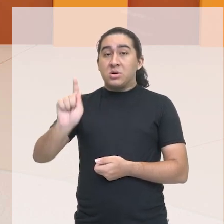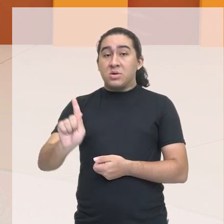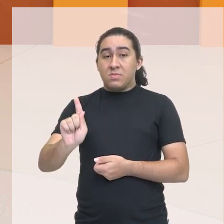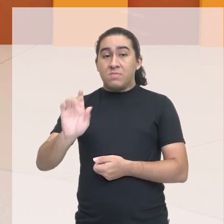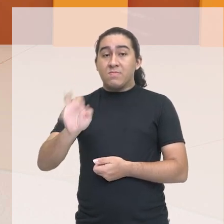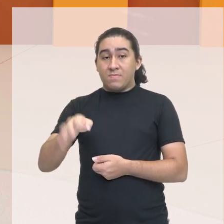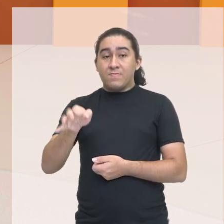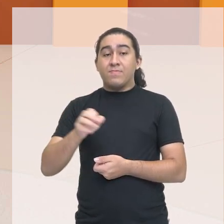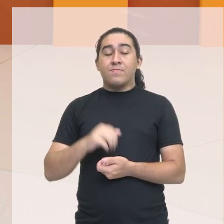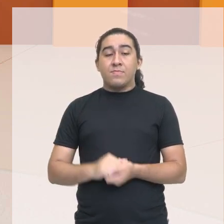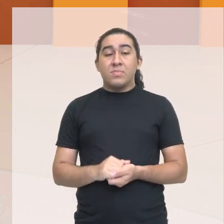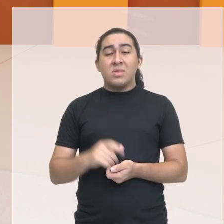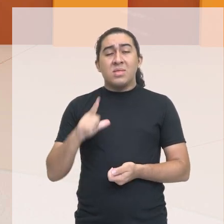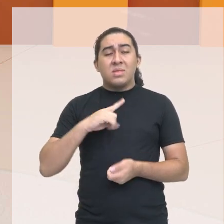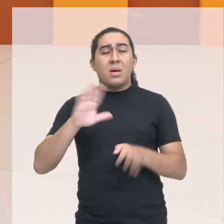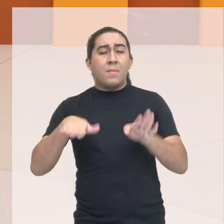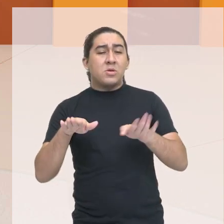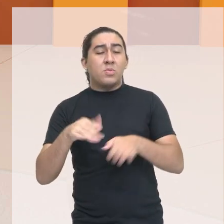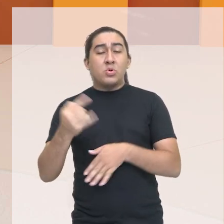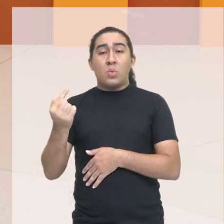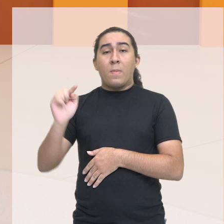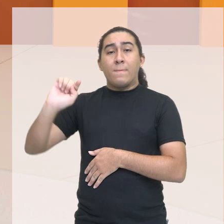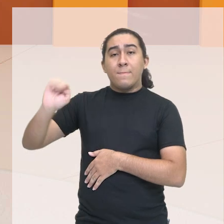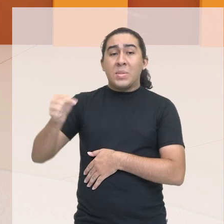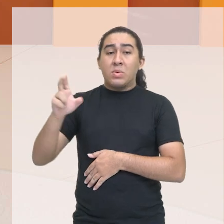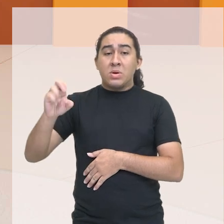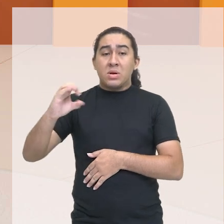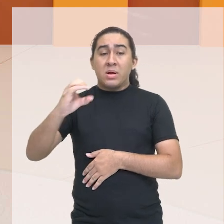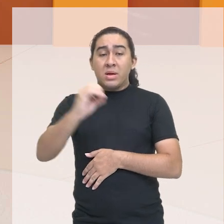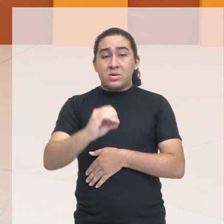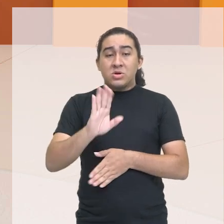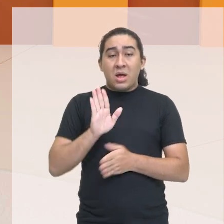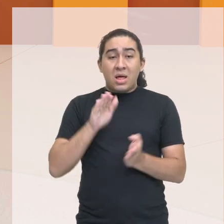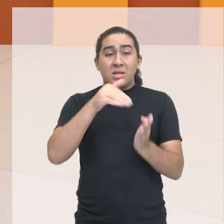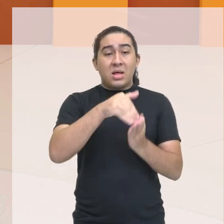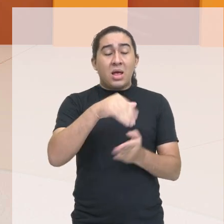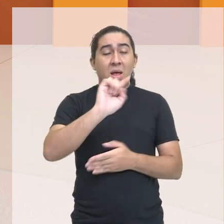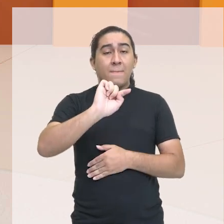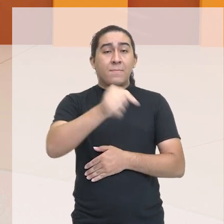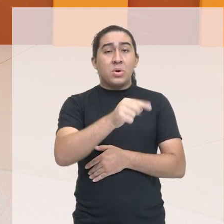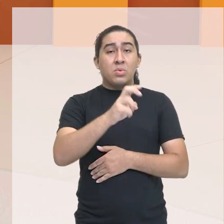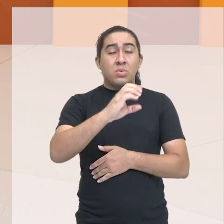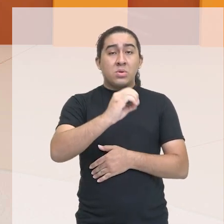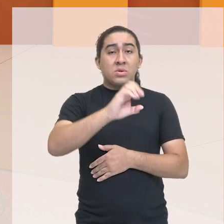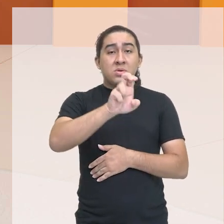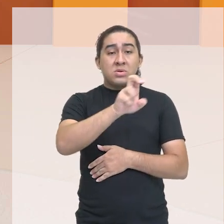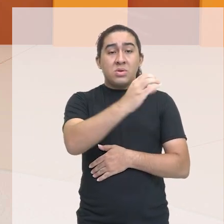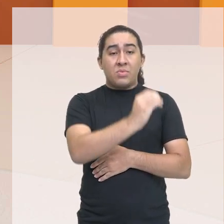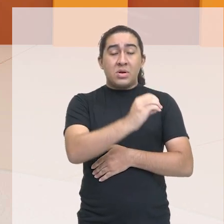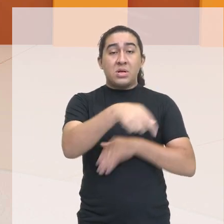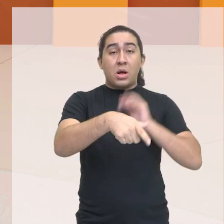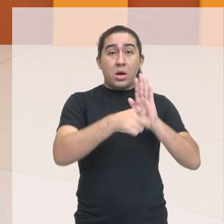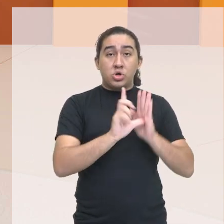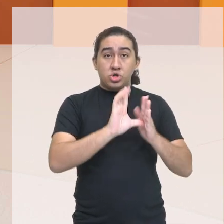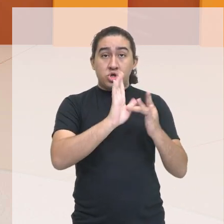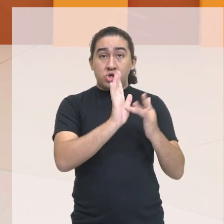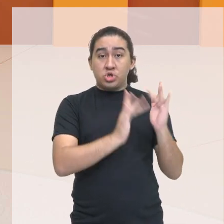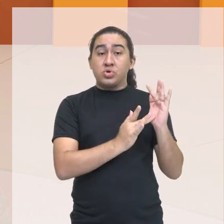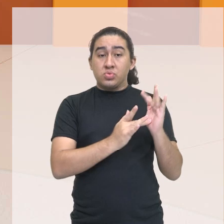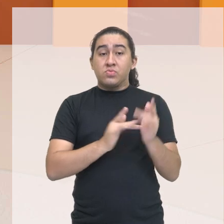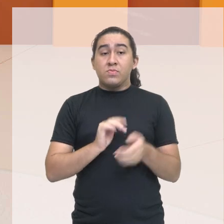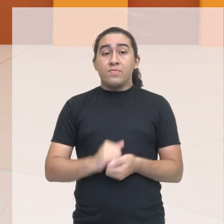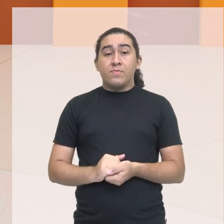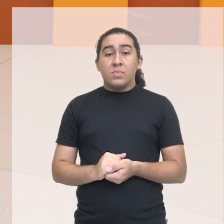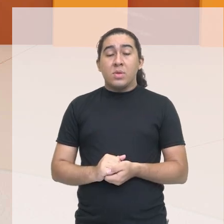tá? Ela vai durar entre 1500 a 1050 antes de Cristo,